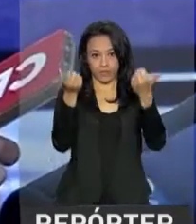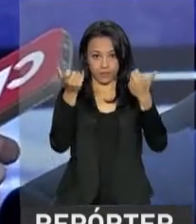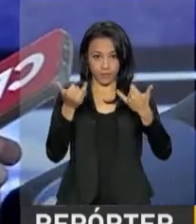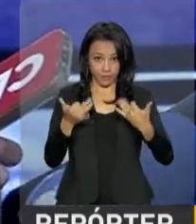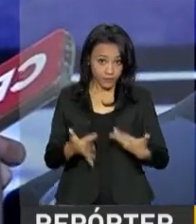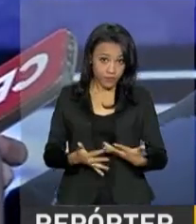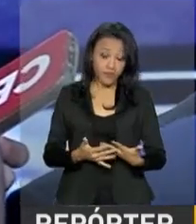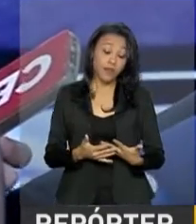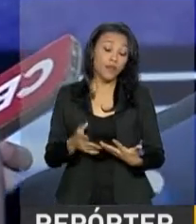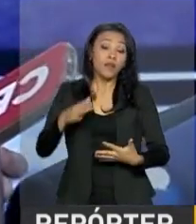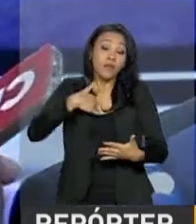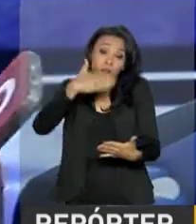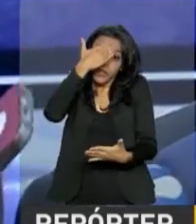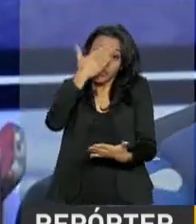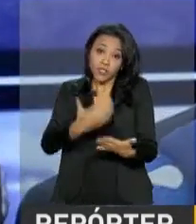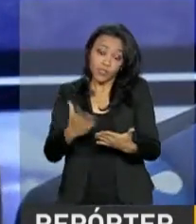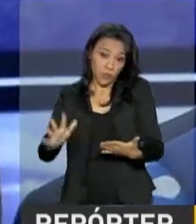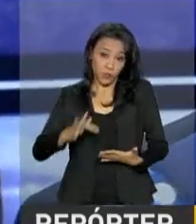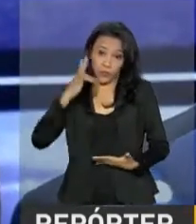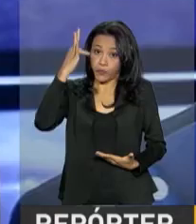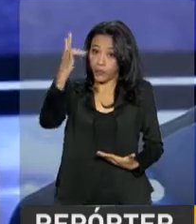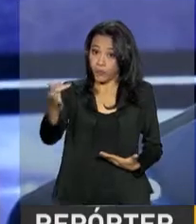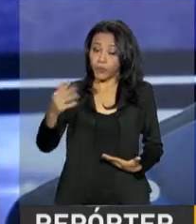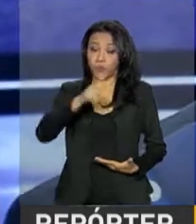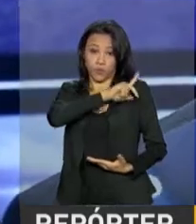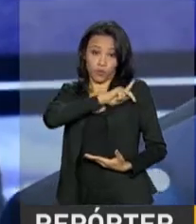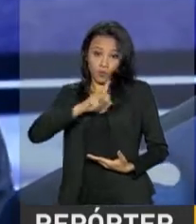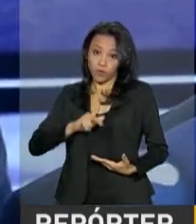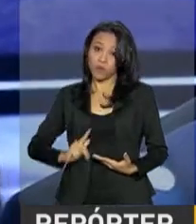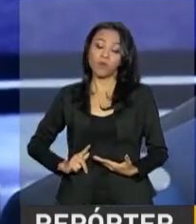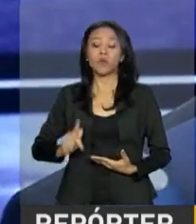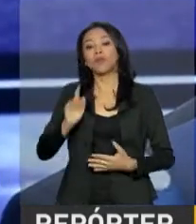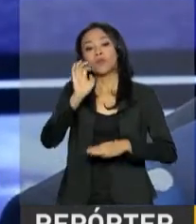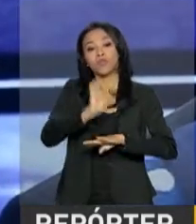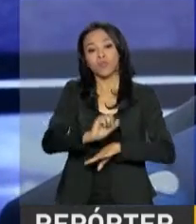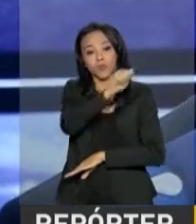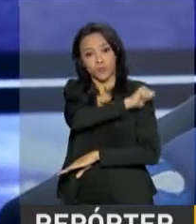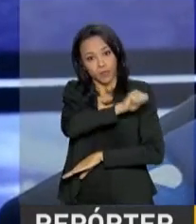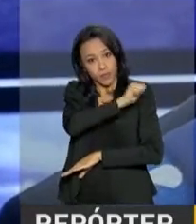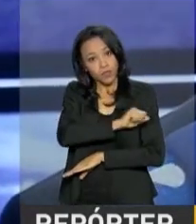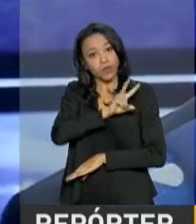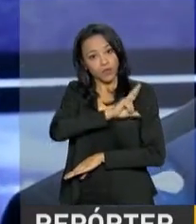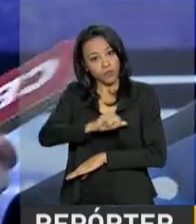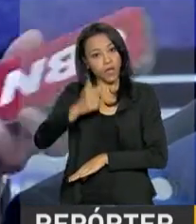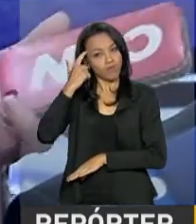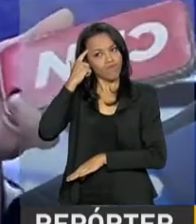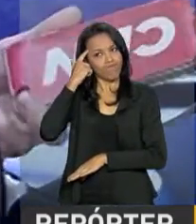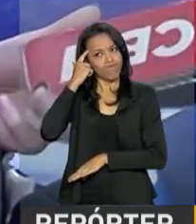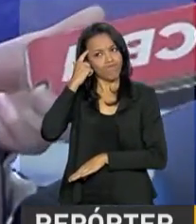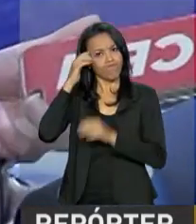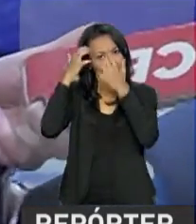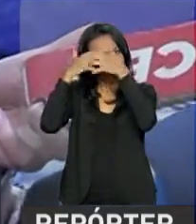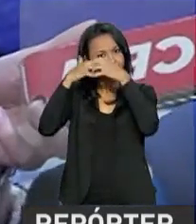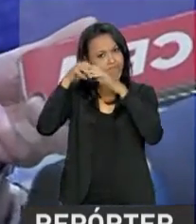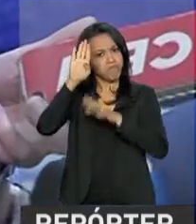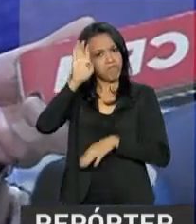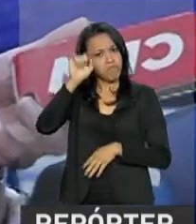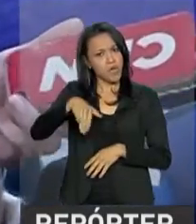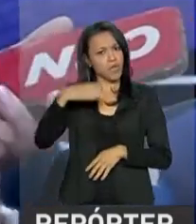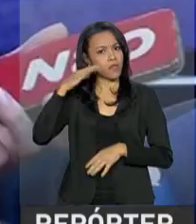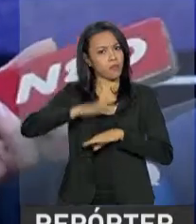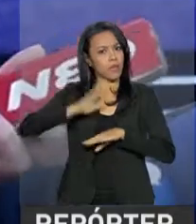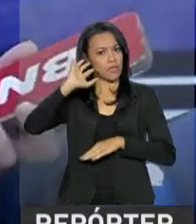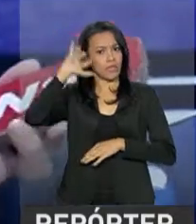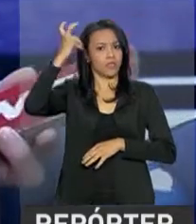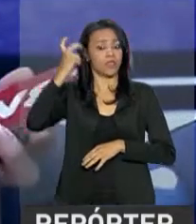os futuros ou seja quem for o governante do rio de janeiro agiria de bom senso há certos se dispusesse a prolongar